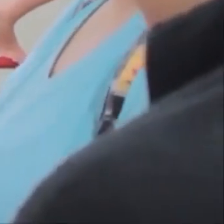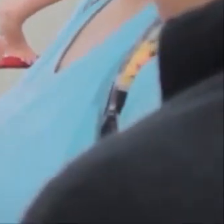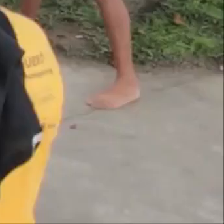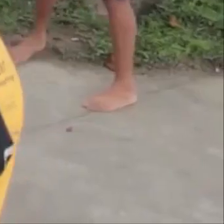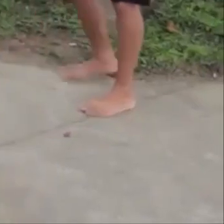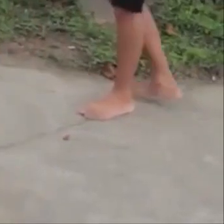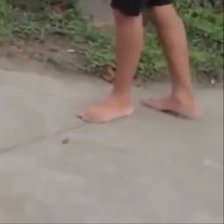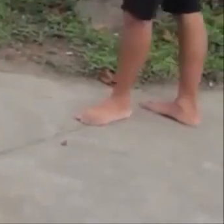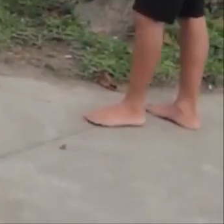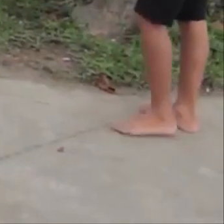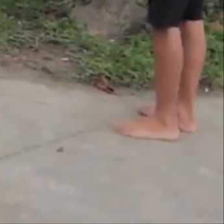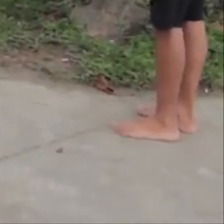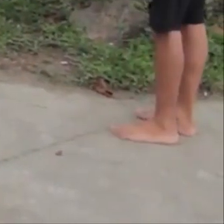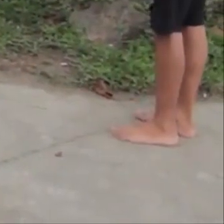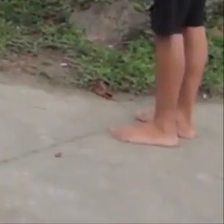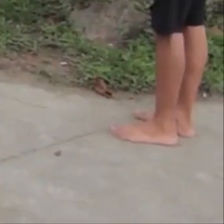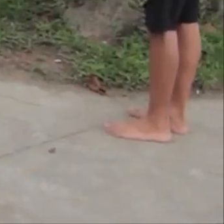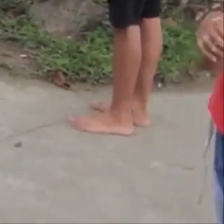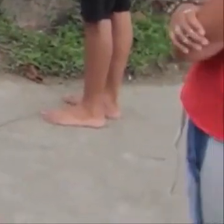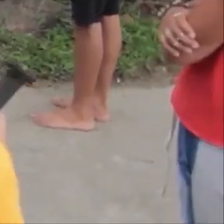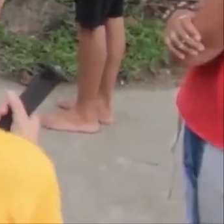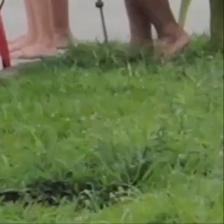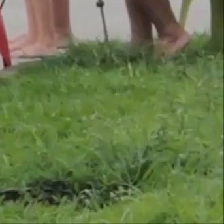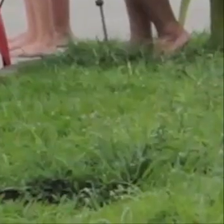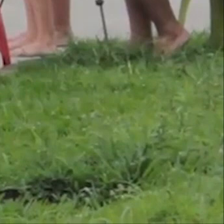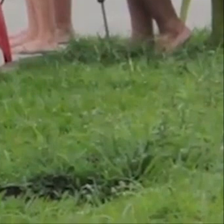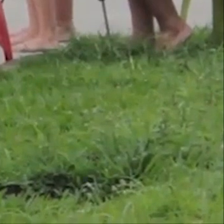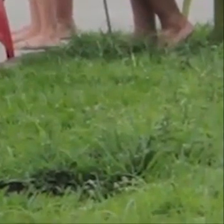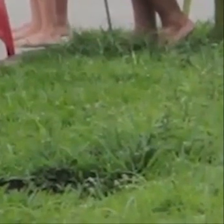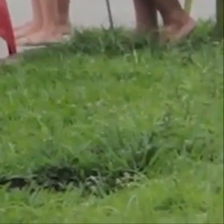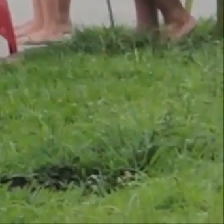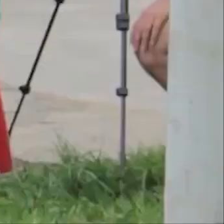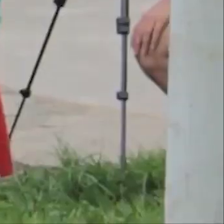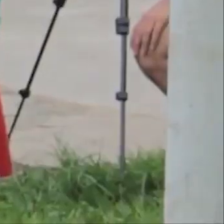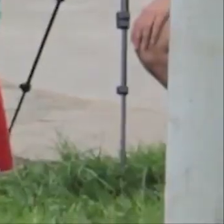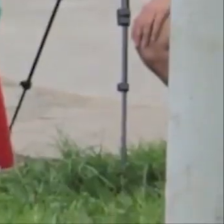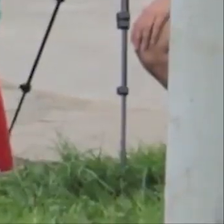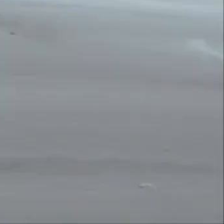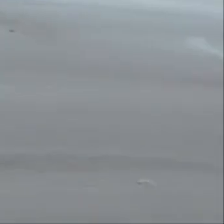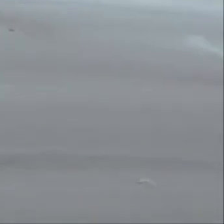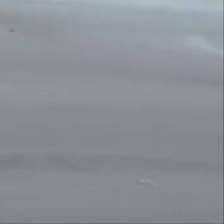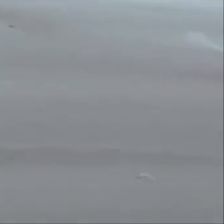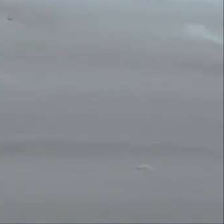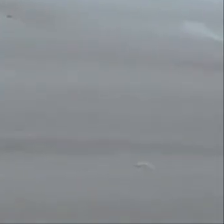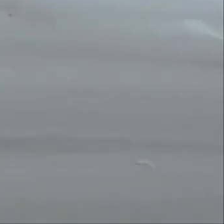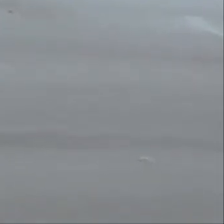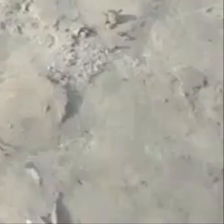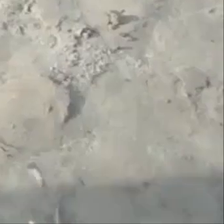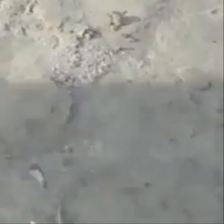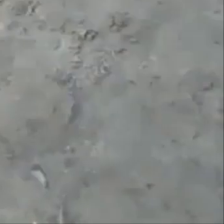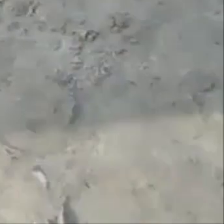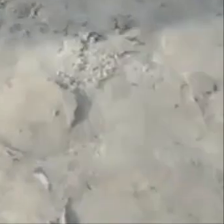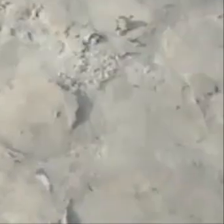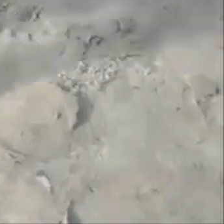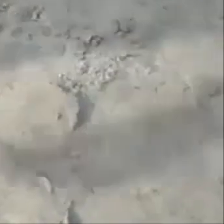Cada vez que eu girava, parecia que a minha perna sucumbia de agonia.